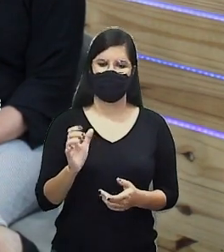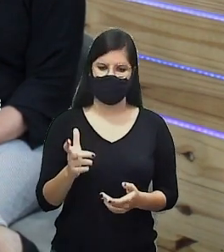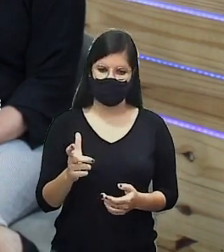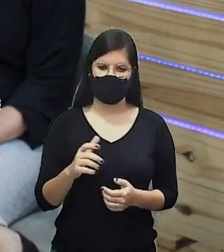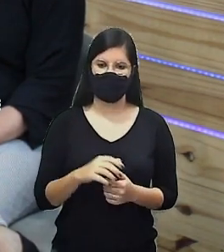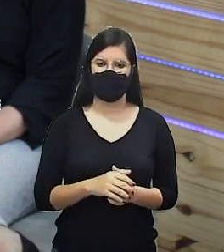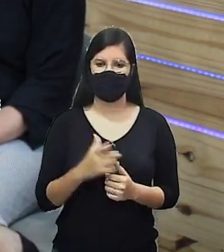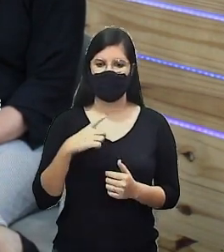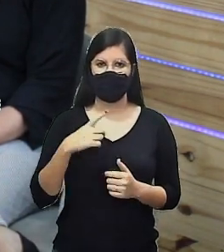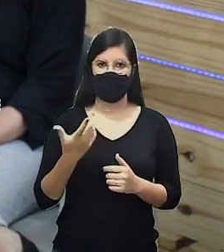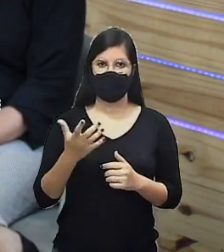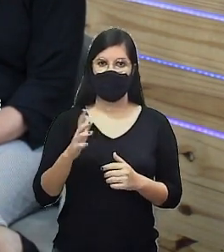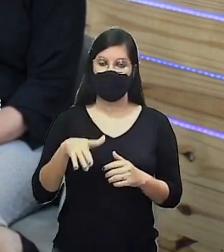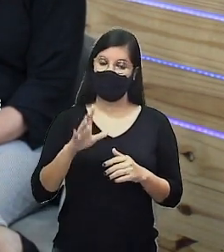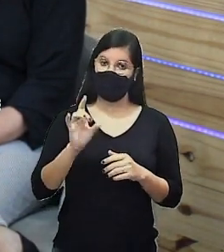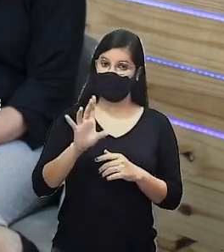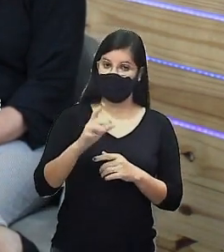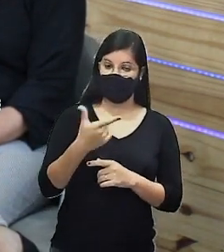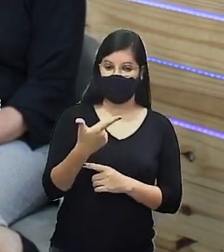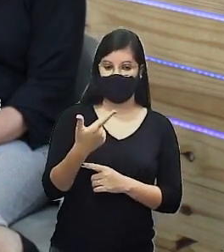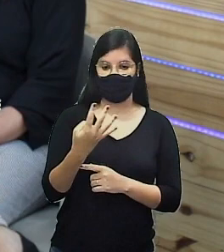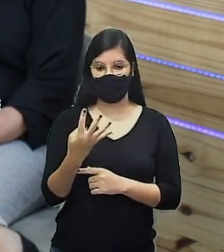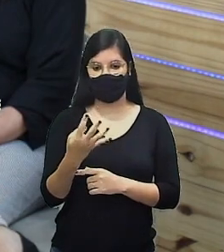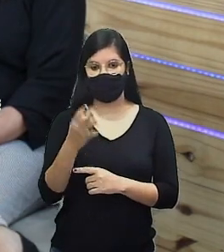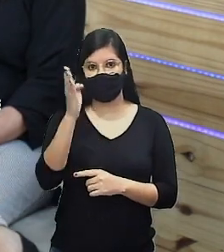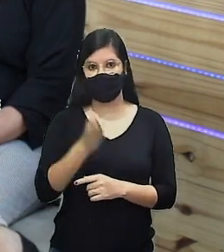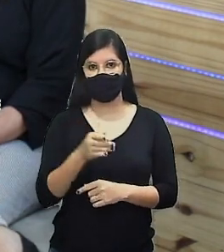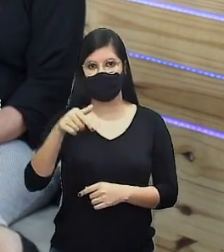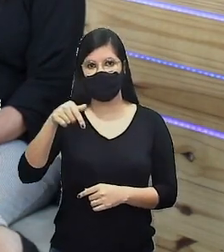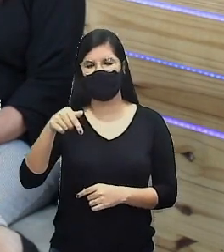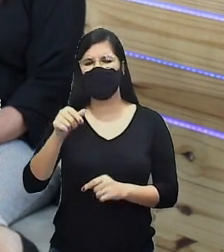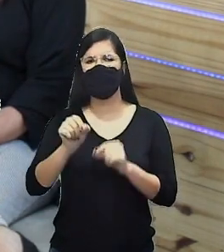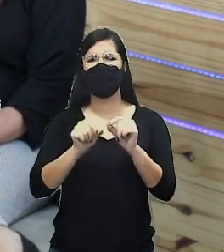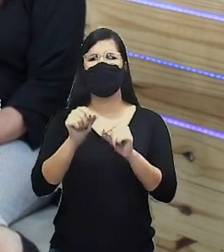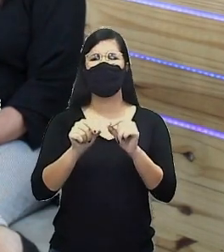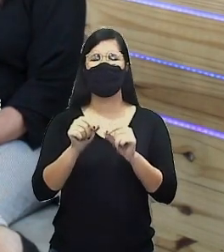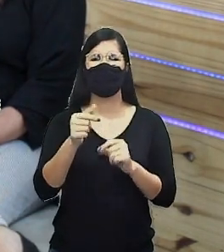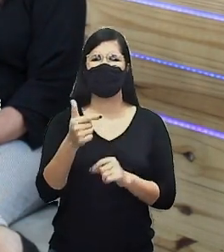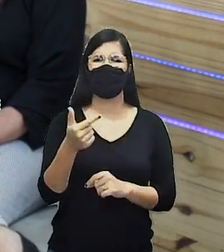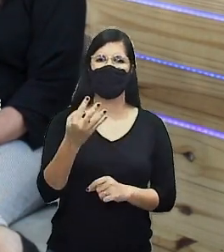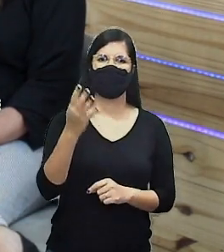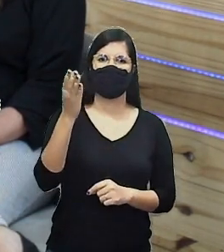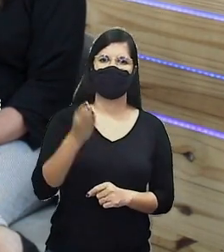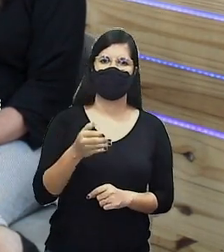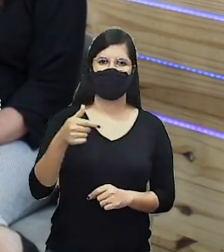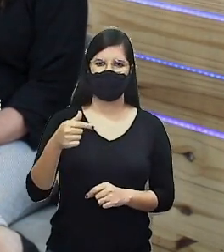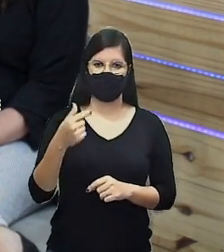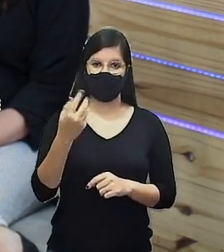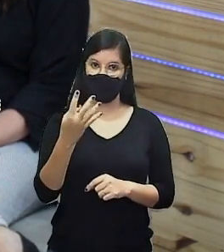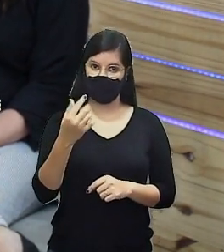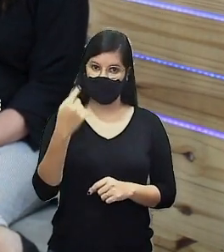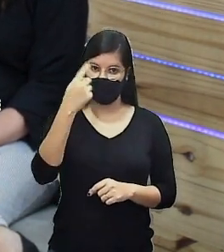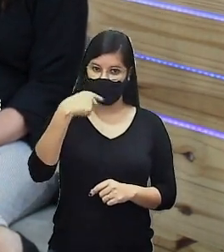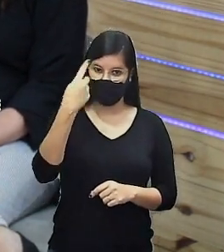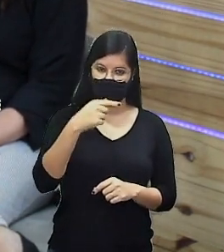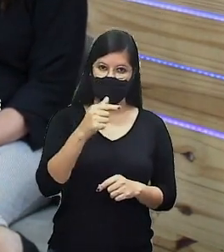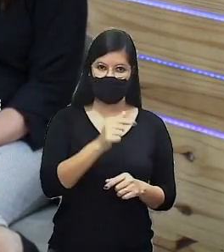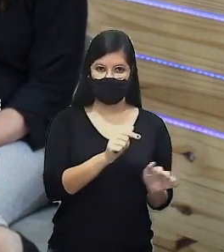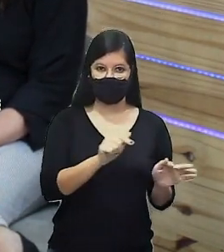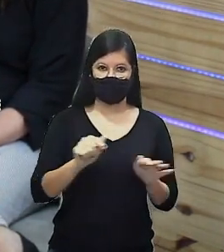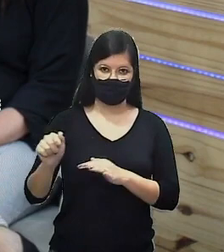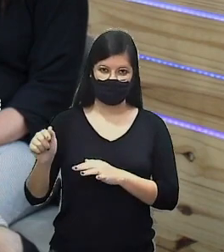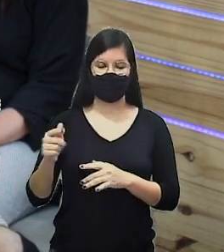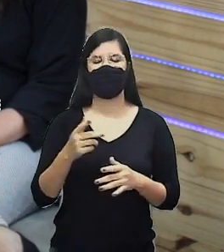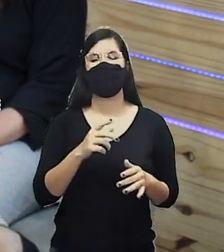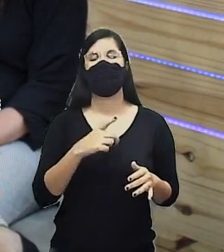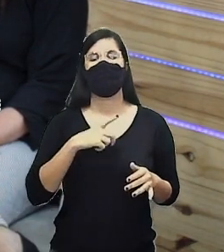que, num regime praticamente de 24 por 7, professor, o que é 24 por 7? Né? 24 horas, 7 dias por semana,